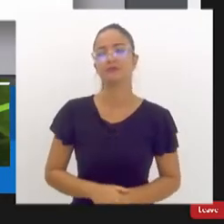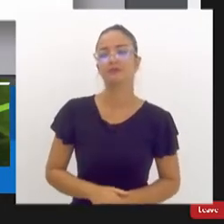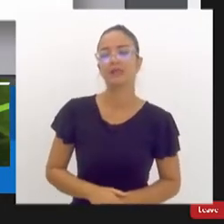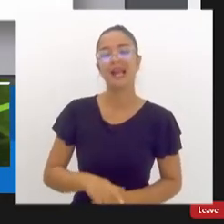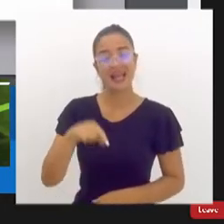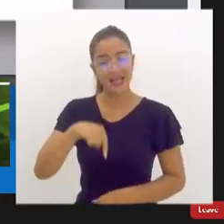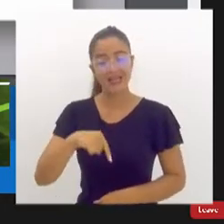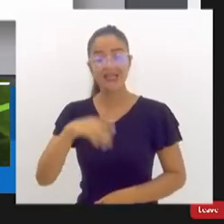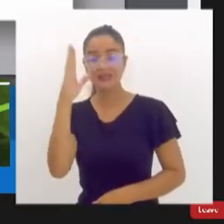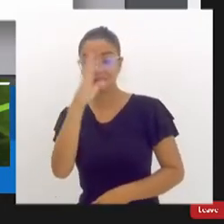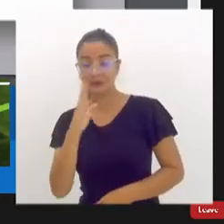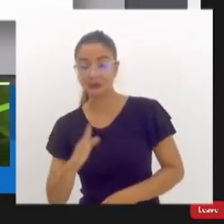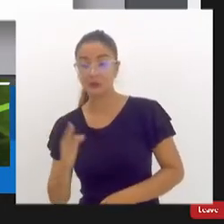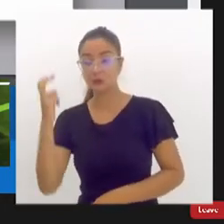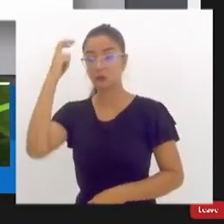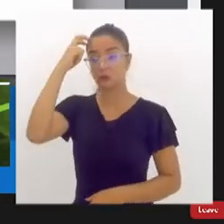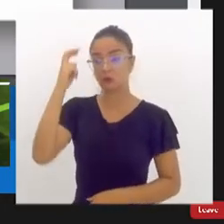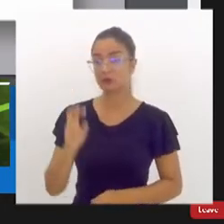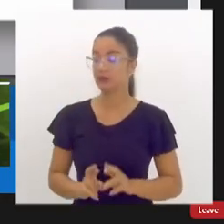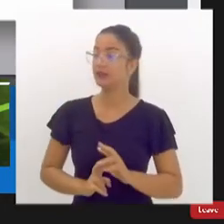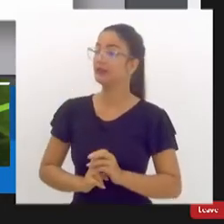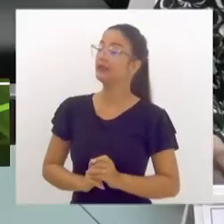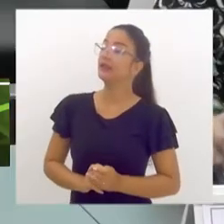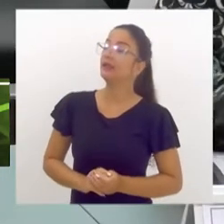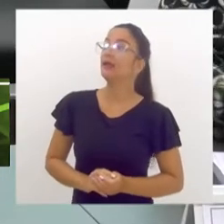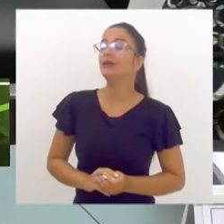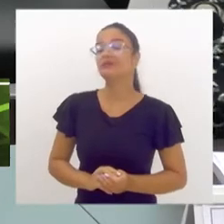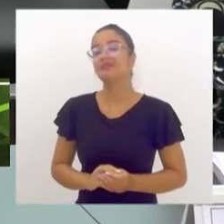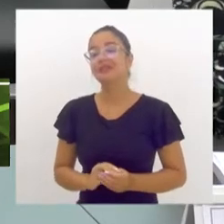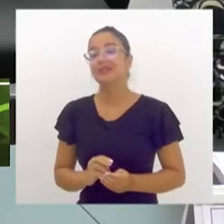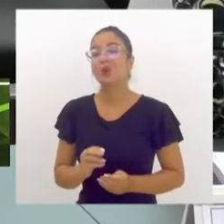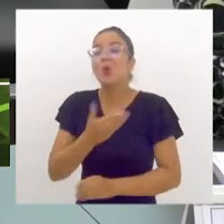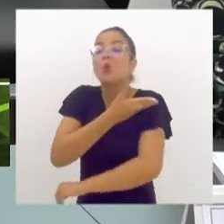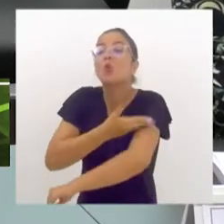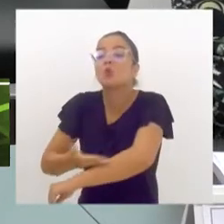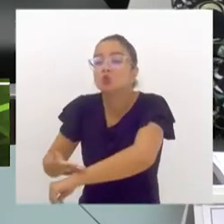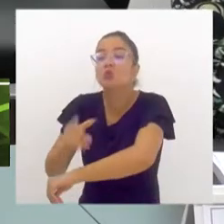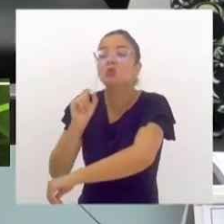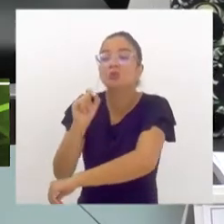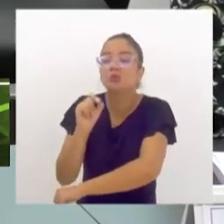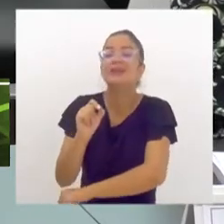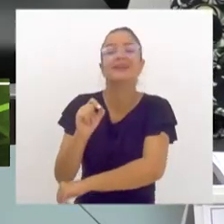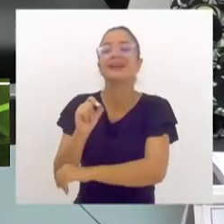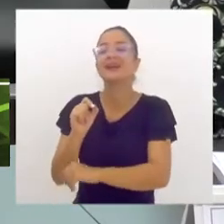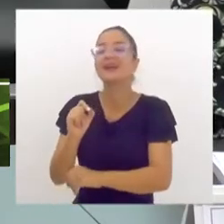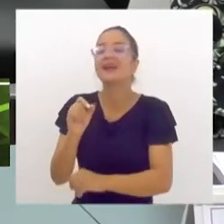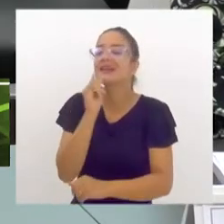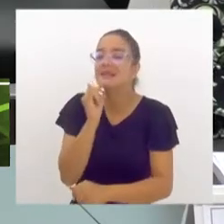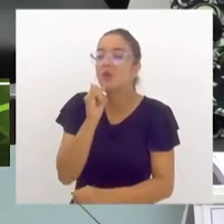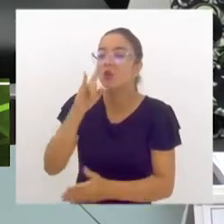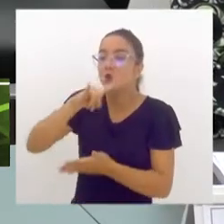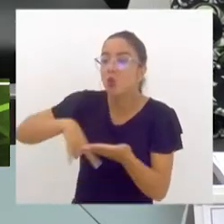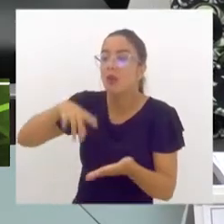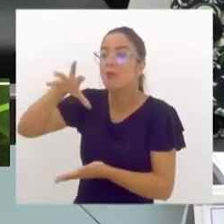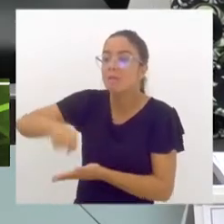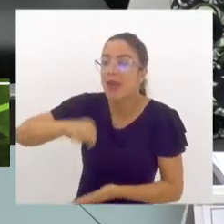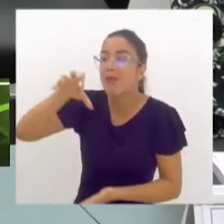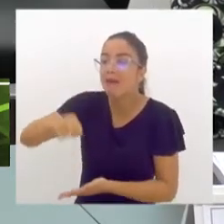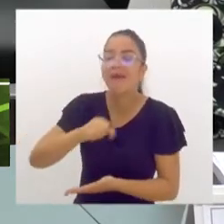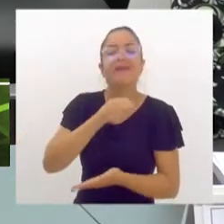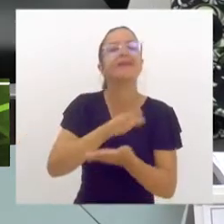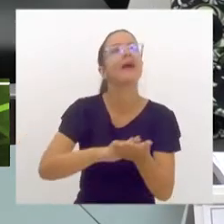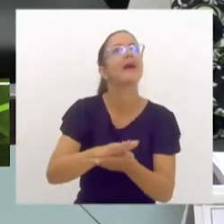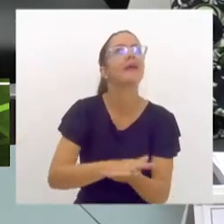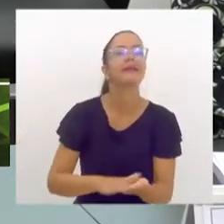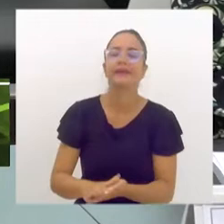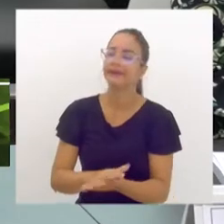cultura muito complicada de não se buscar os documentos. E isso se repete nas escolas o tempo todo. Até 2016,